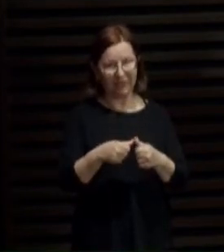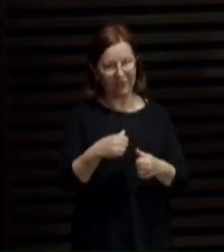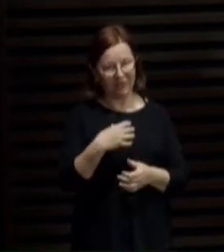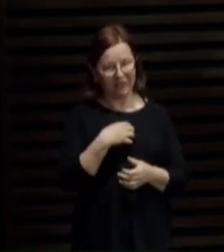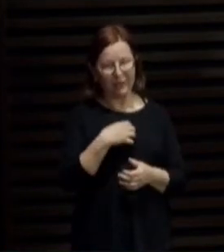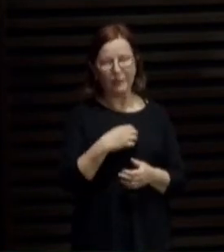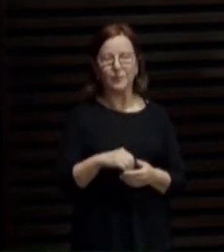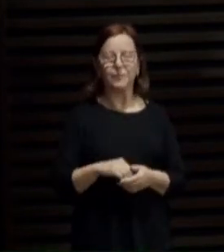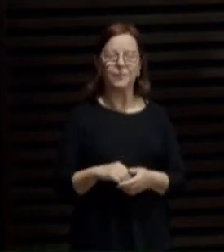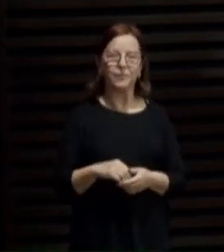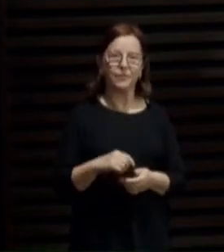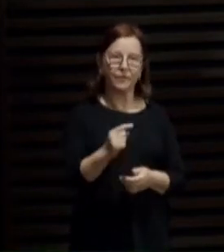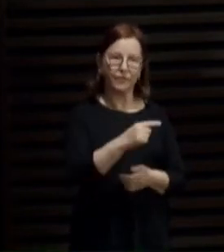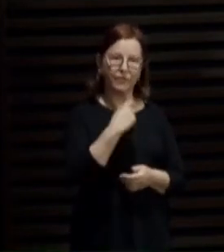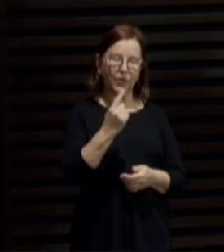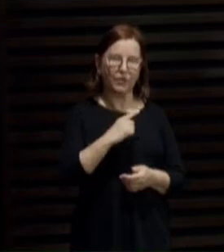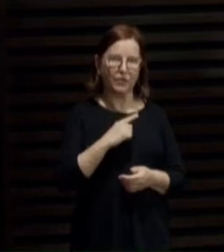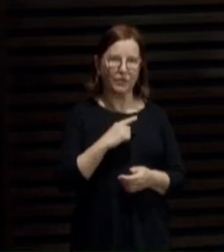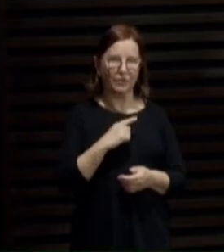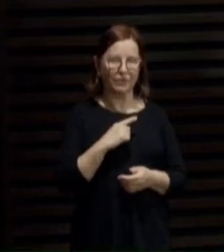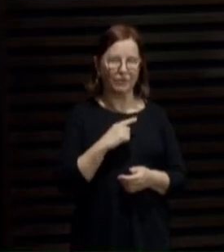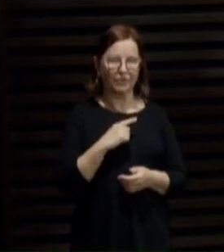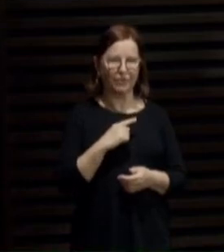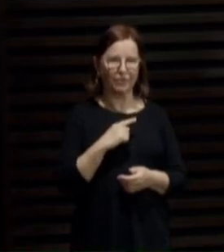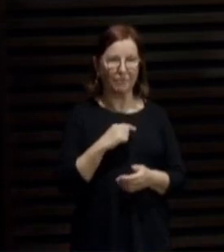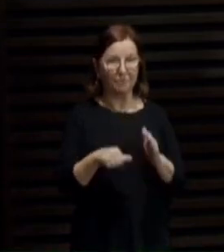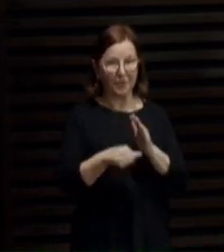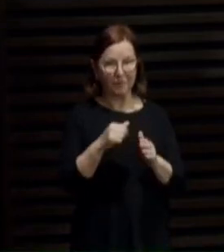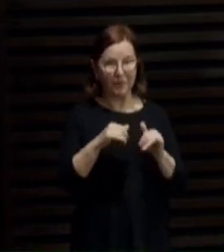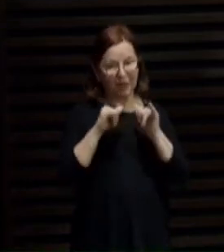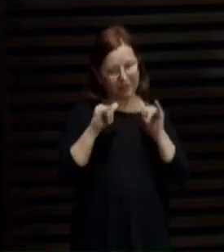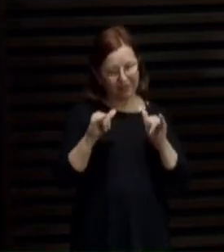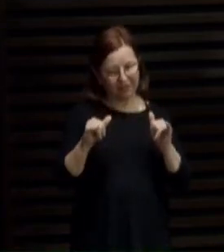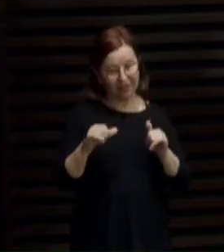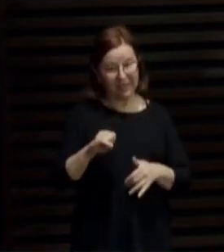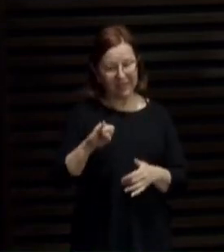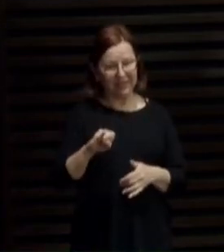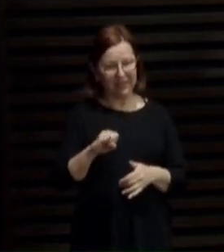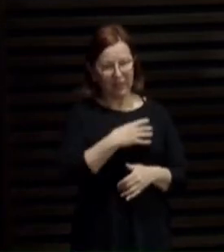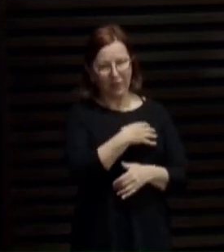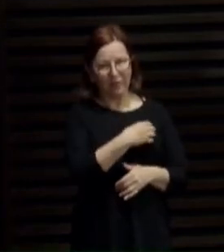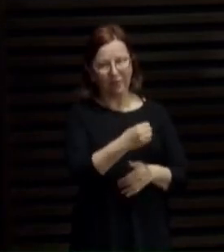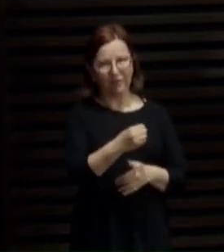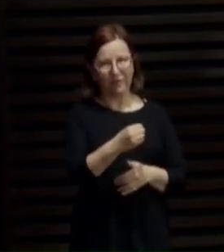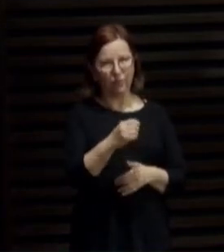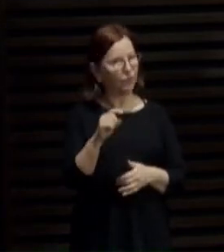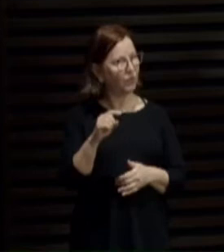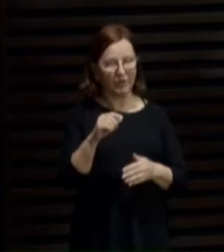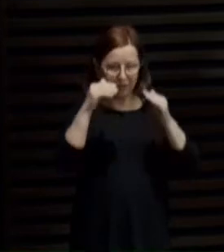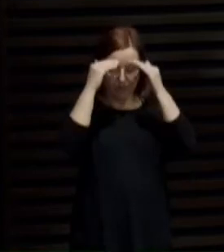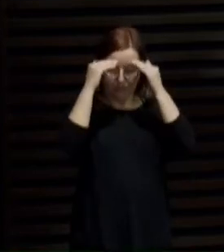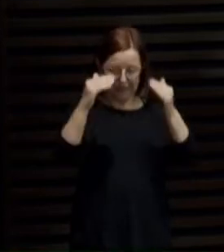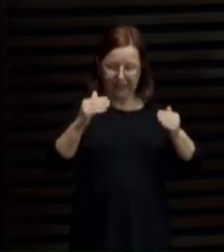uma espécie de aviso, quando um filho desobedecia